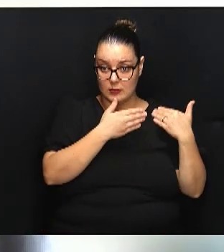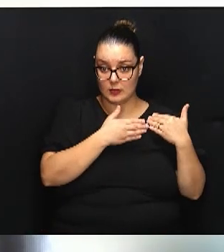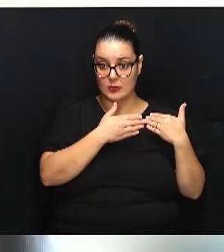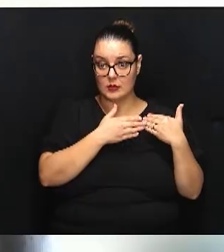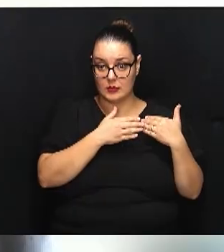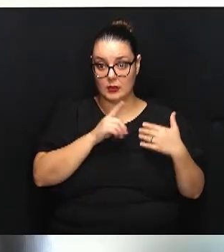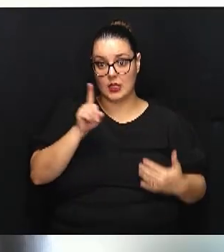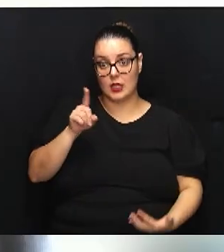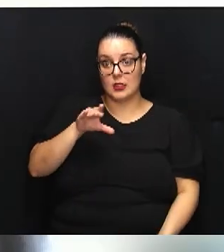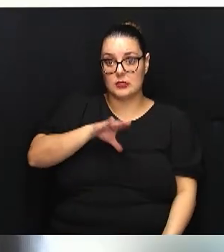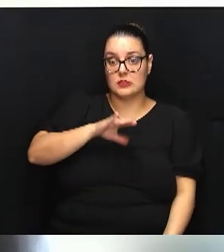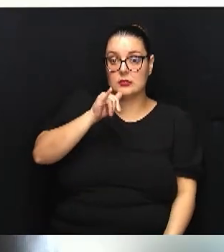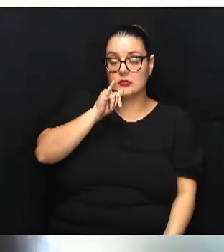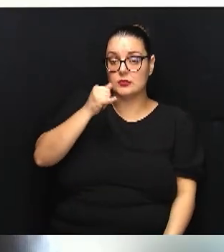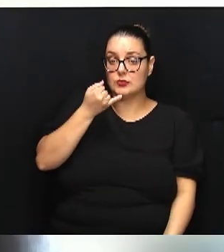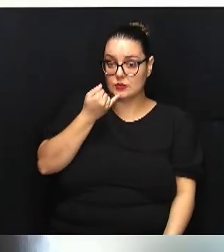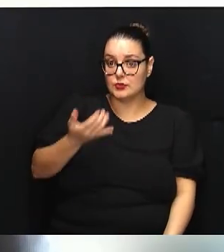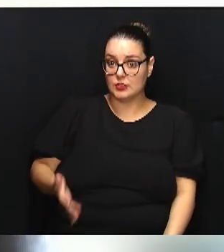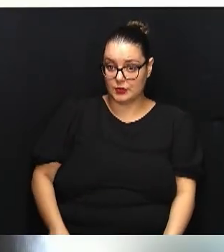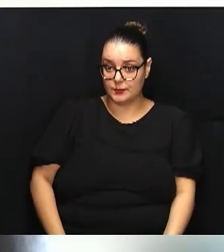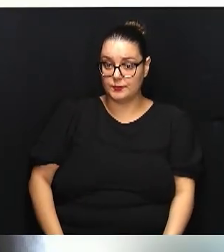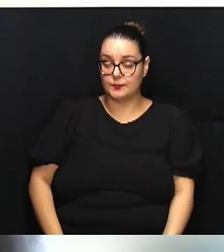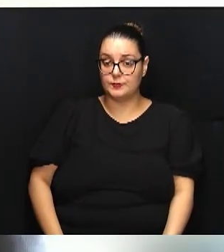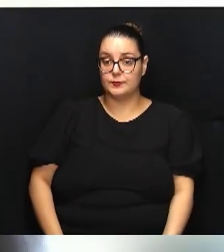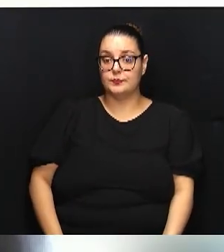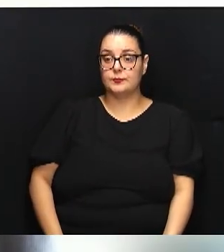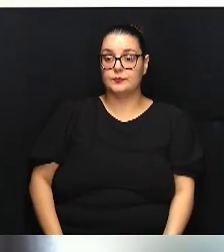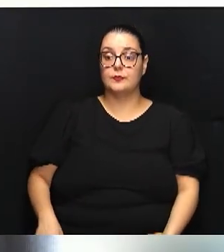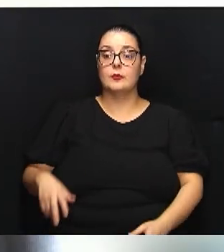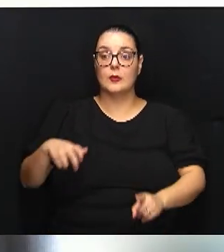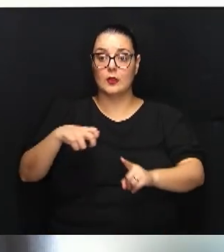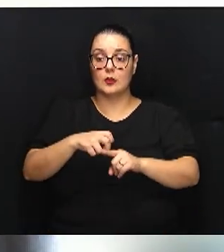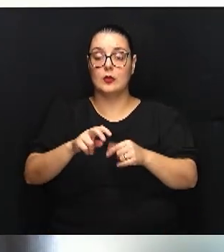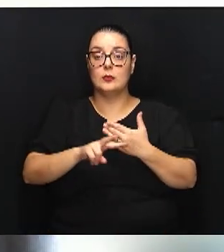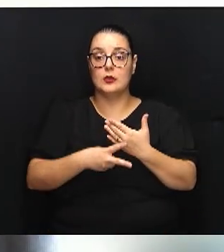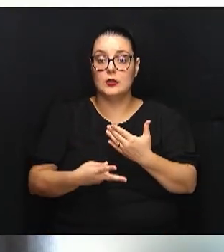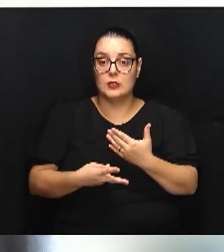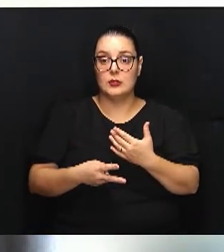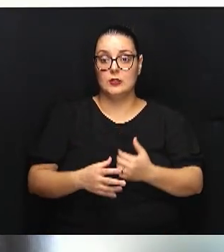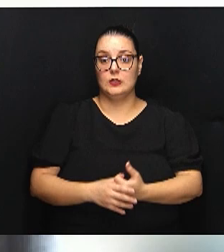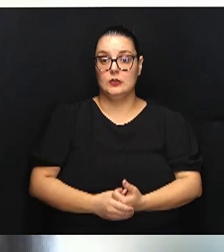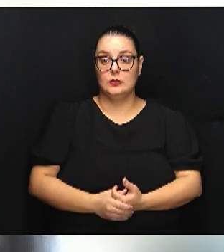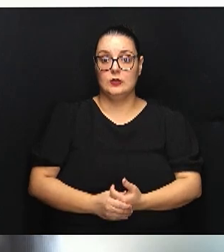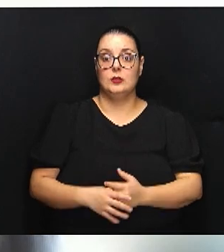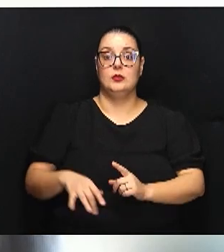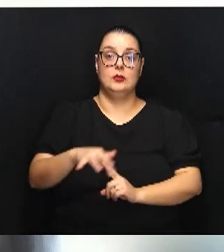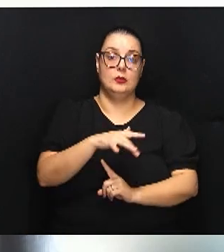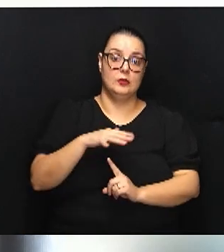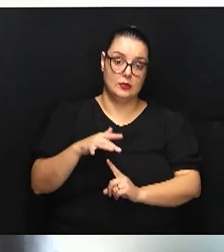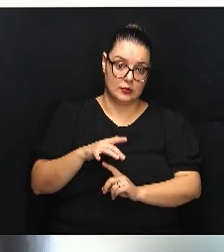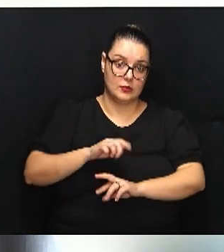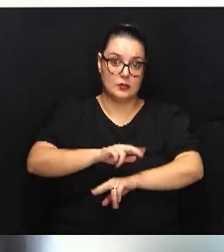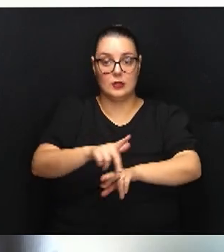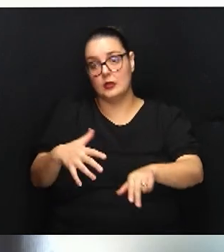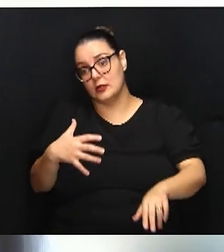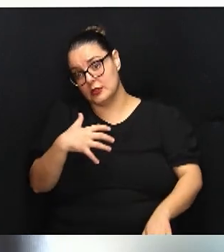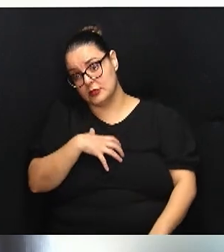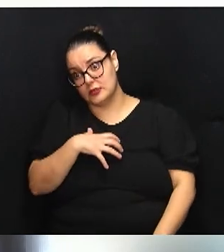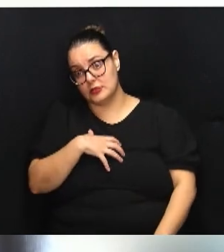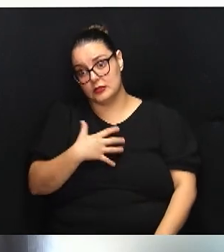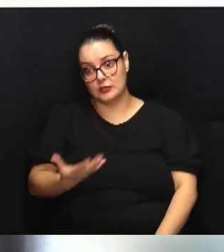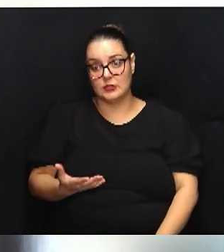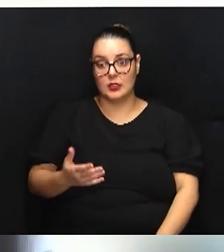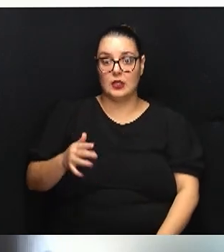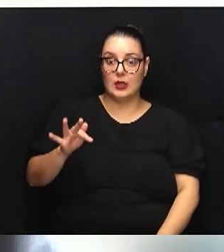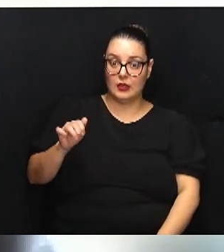Houve um acidente, né, recentemente ocorrido em Jundiaí. O acidente impactou o meio ambiente